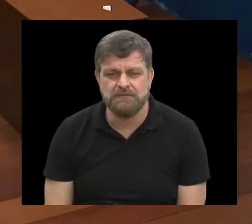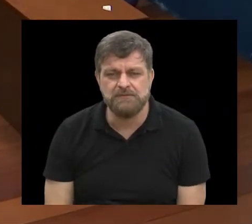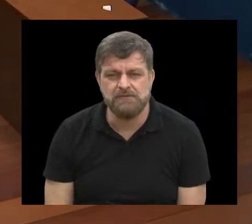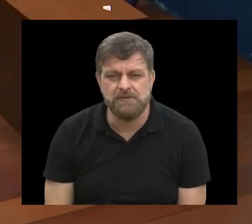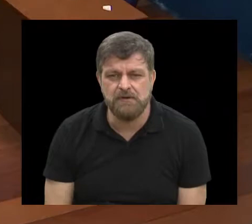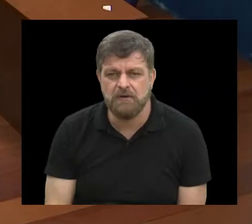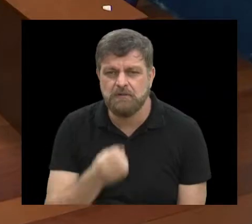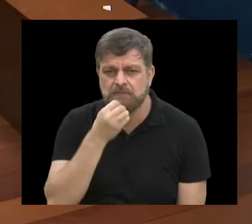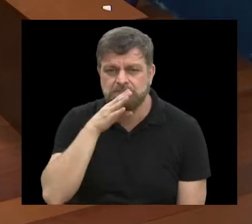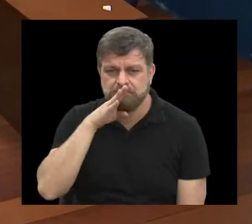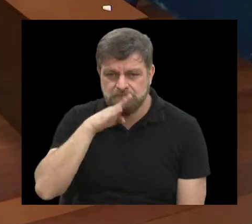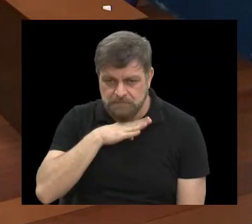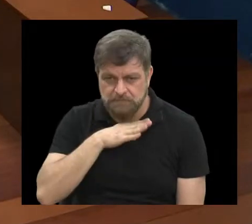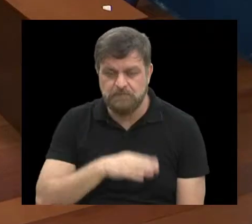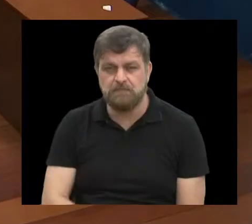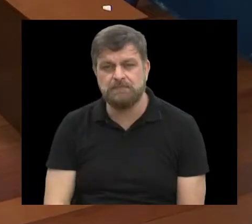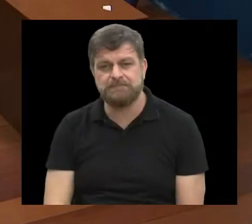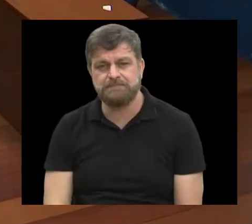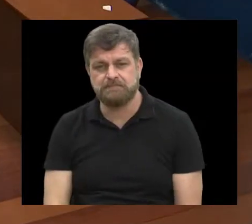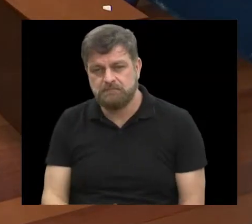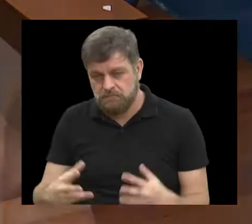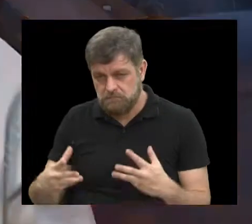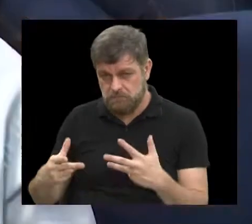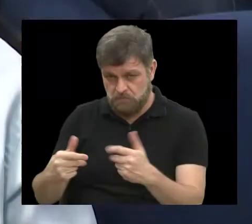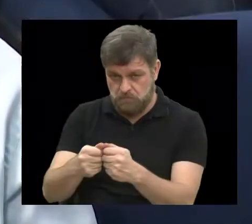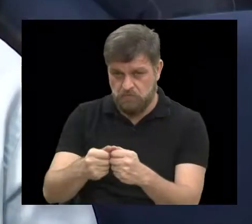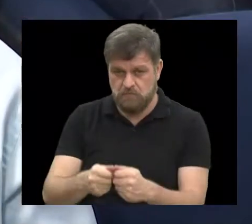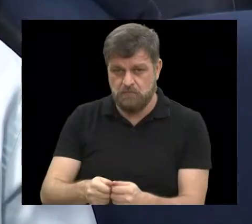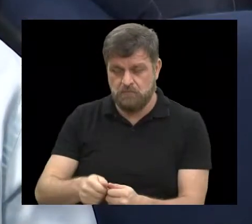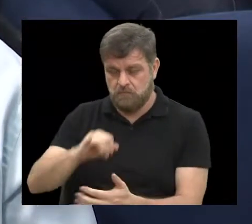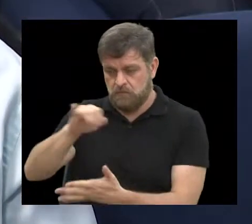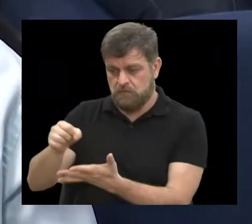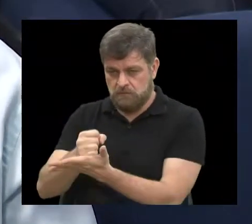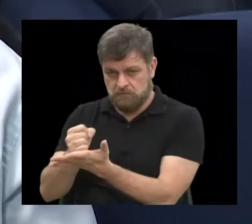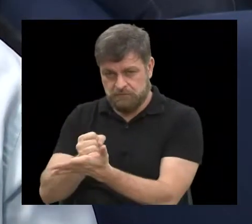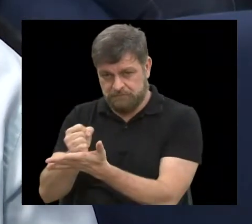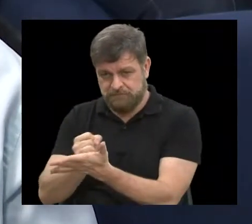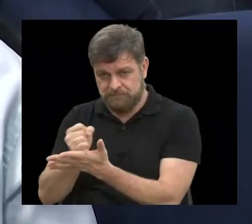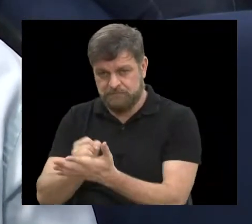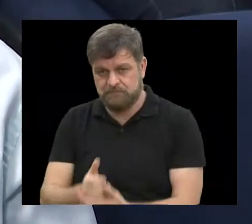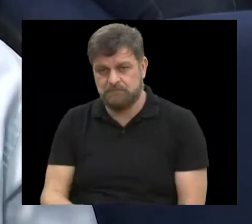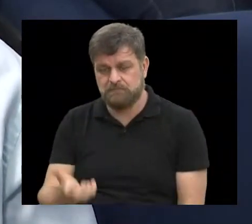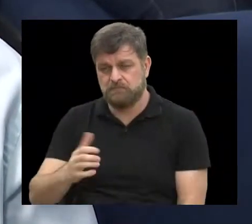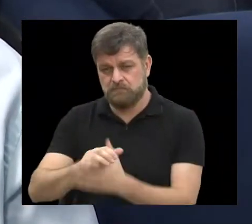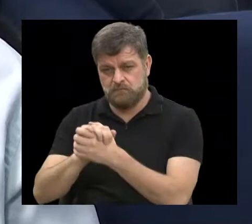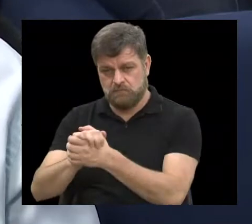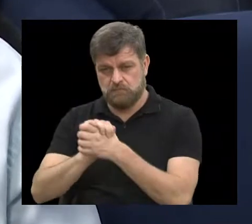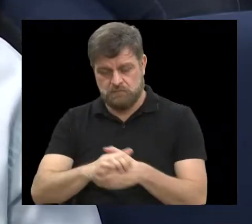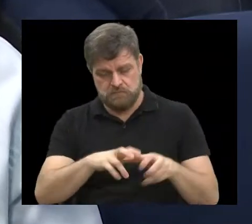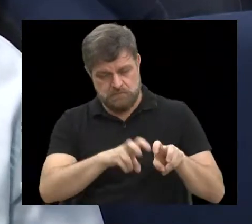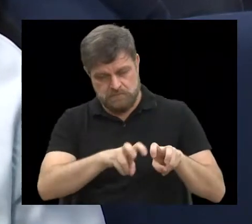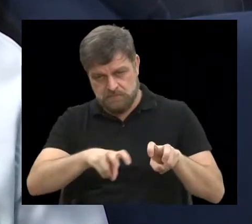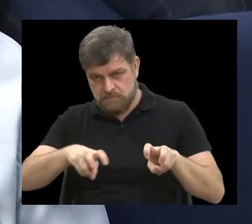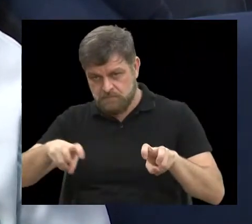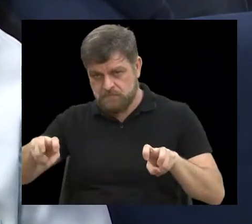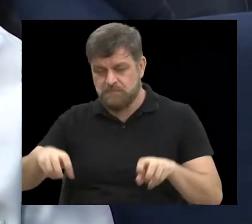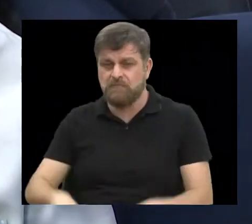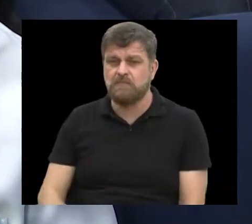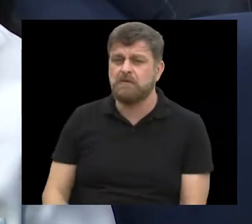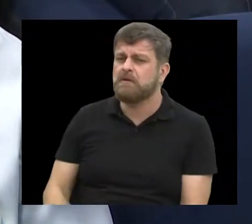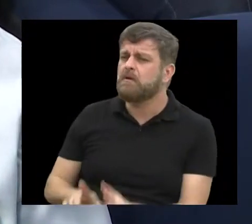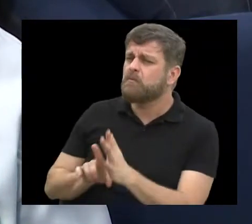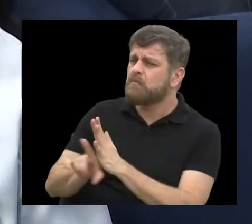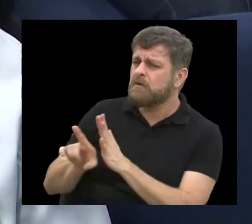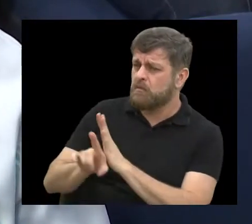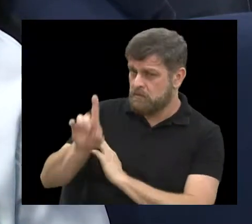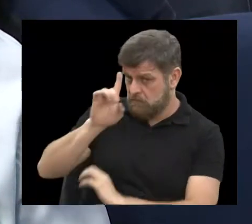Boa tarde, Mariana. Boa tarde a todos. Boa tarde, vereador Jorge. Em nome do Jorge, cumprimento todos da mesa. Mariana, uma